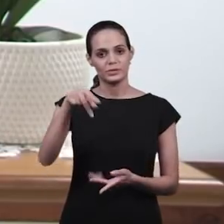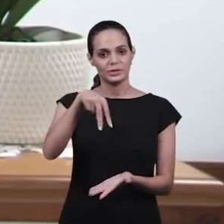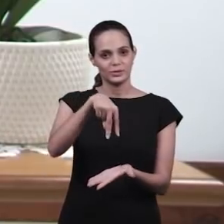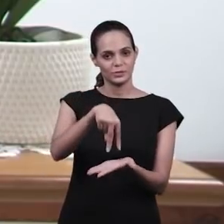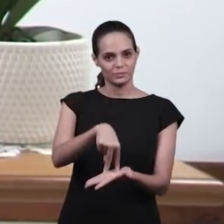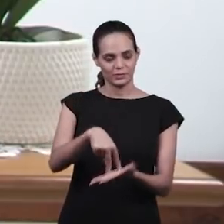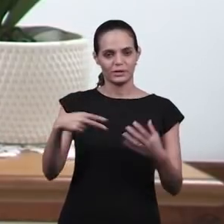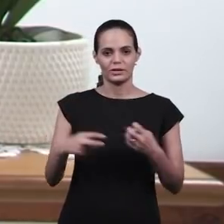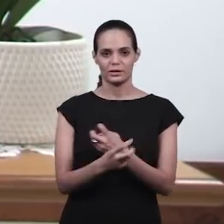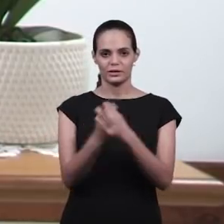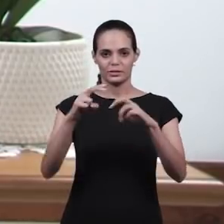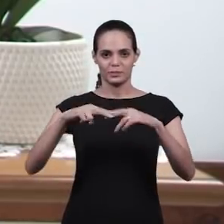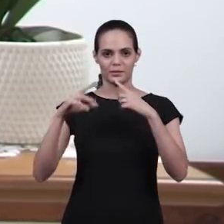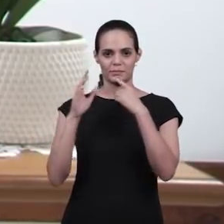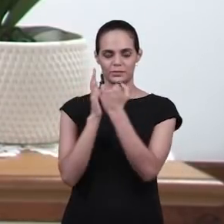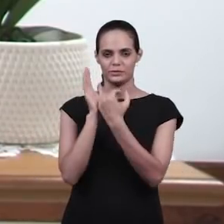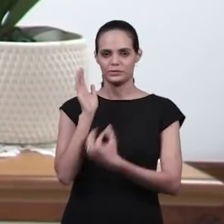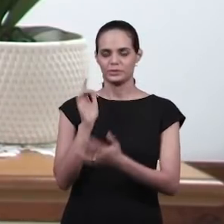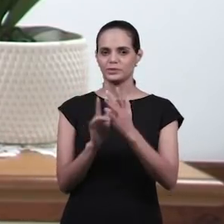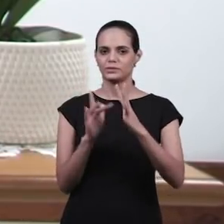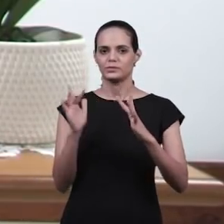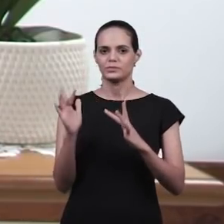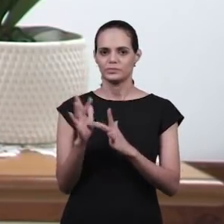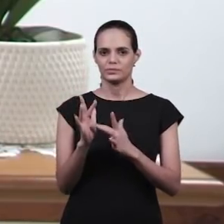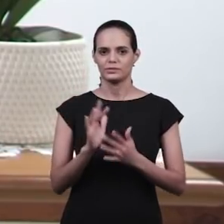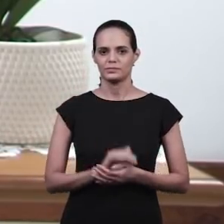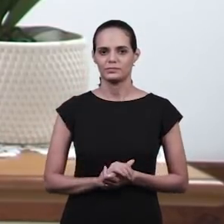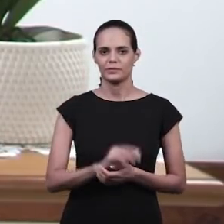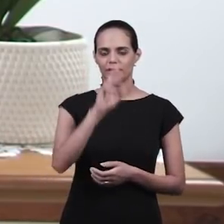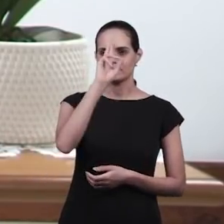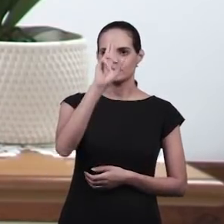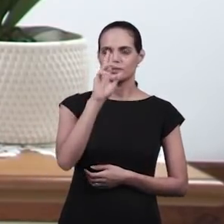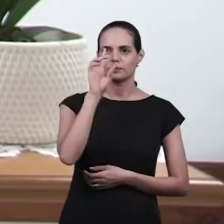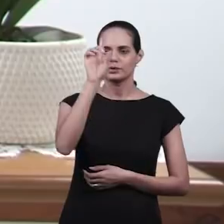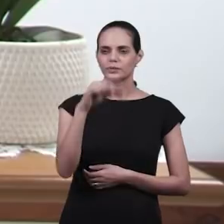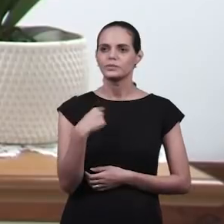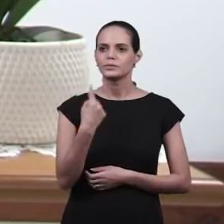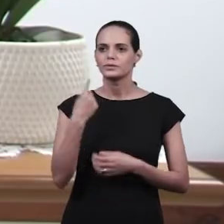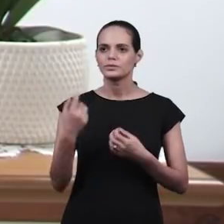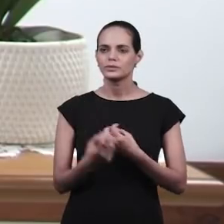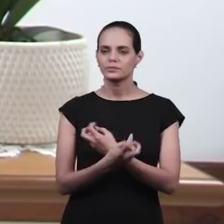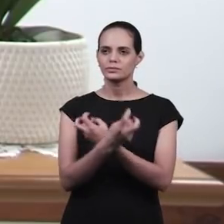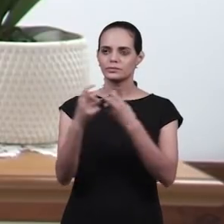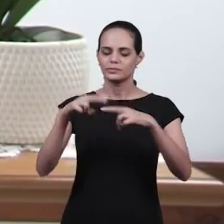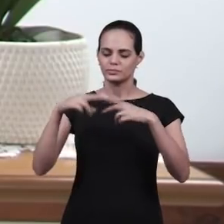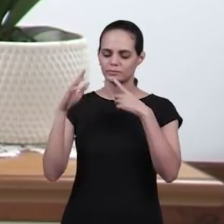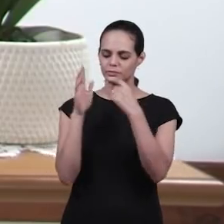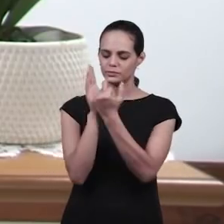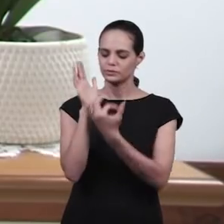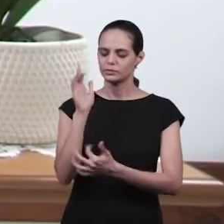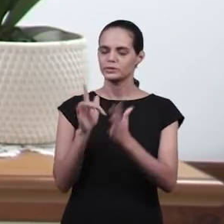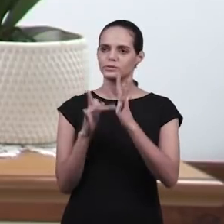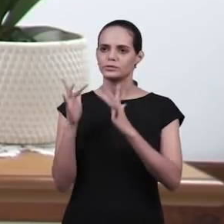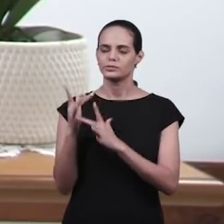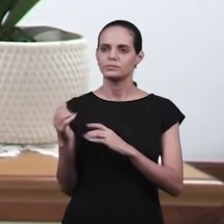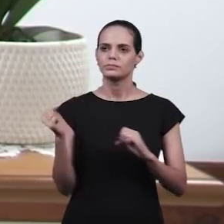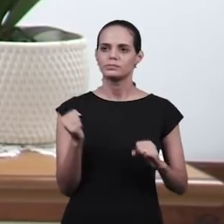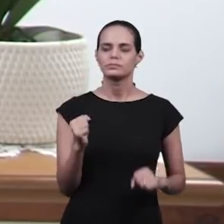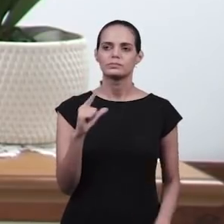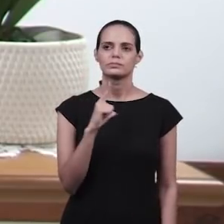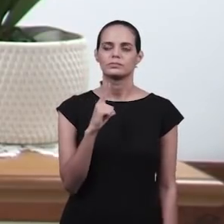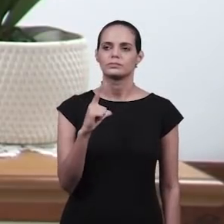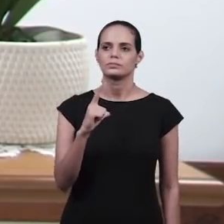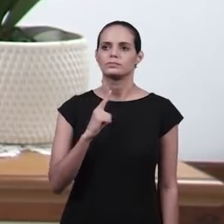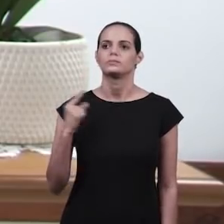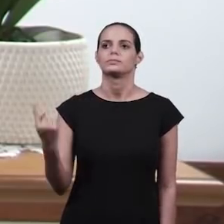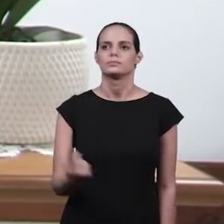você agora a estar de pé e vamos clamar pelo sangue de Jesus. Senhor Deus, nós clamamos pelo poder que há